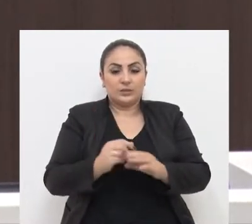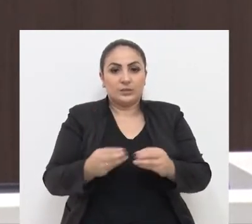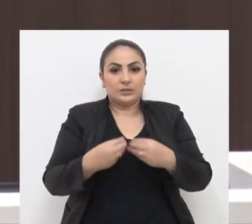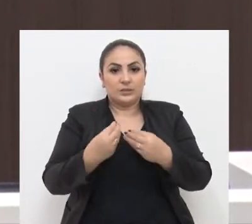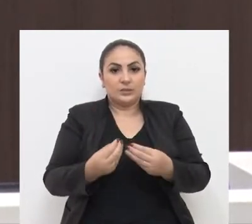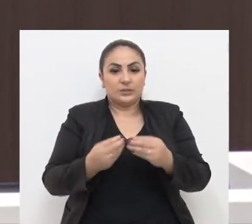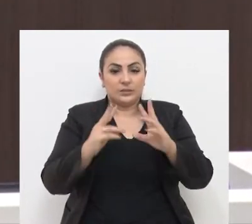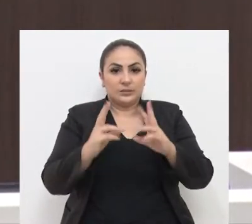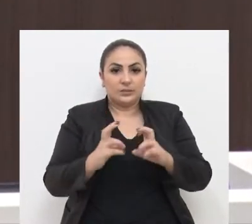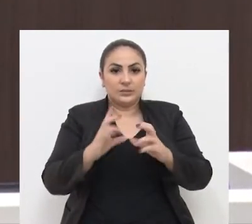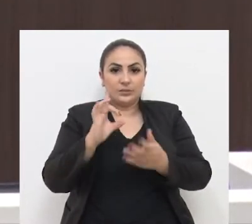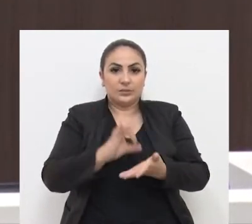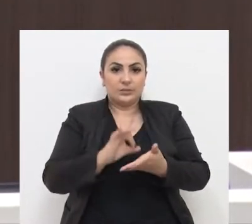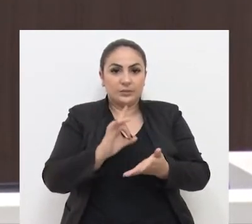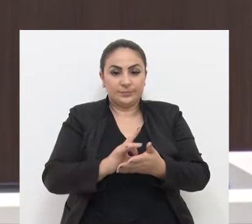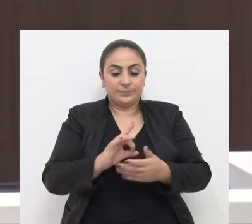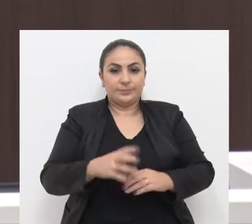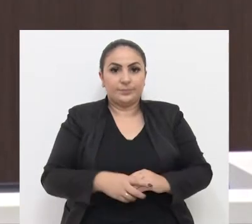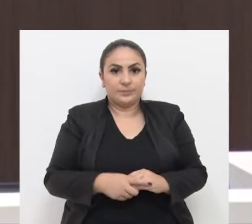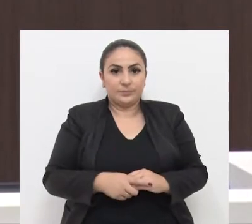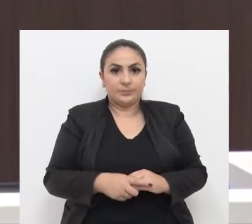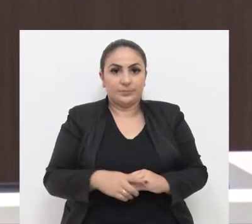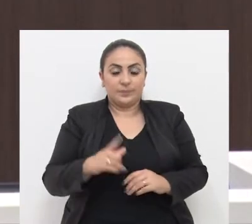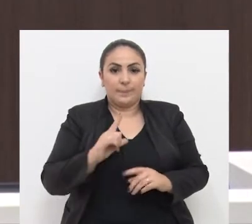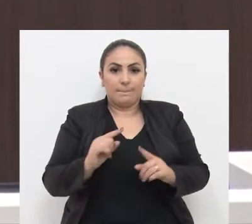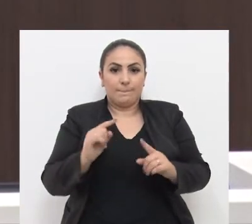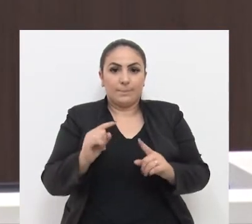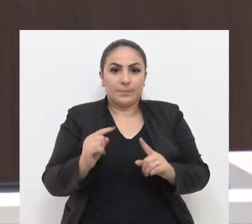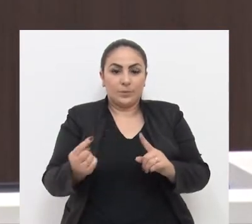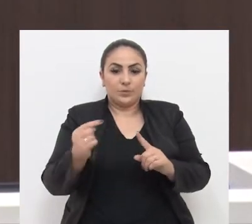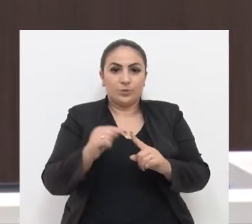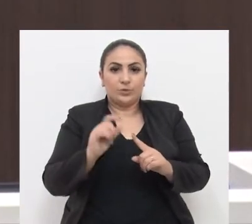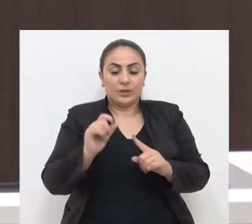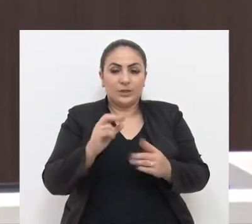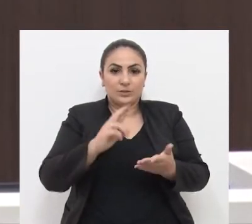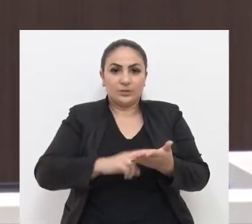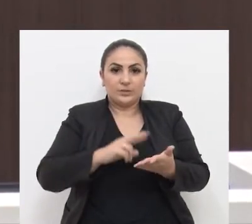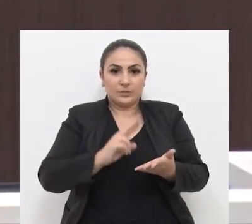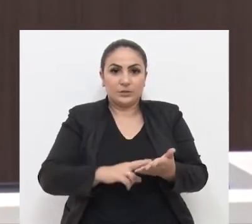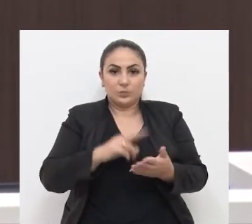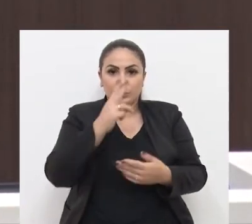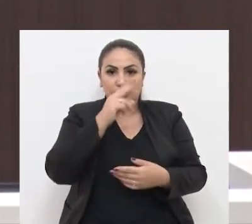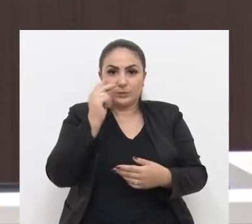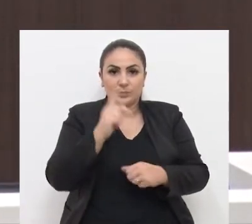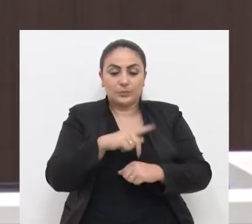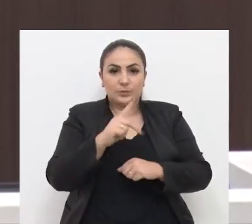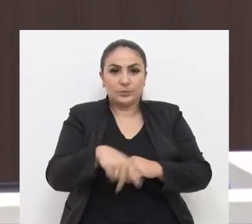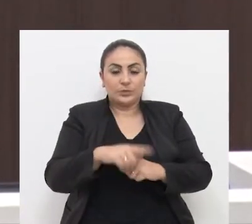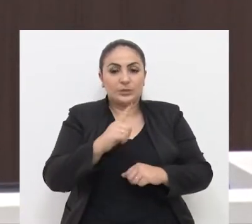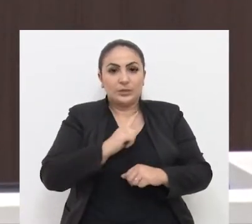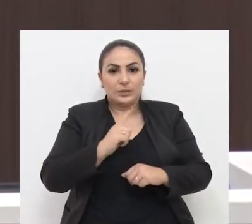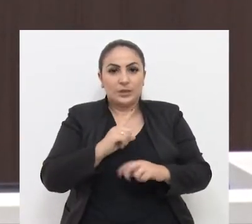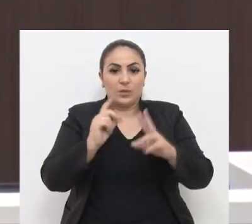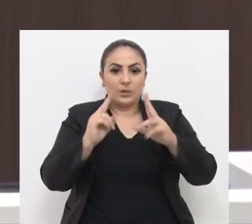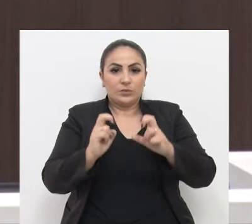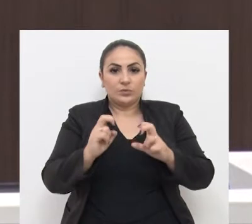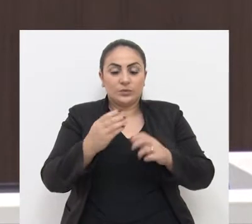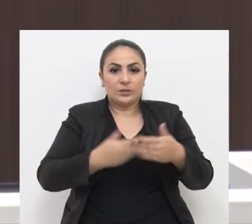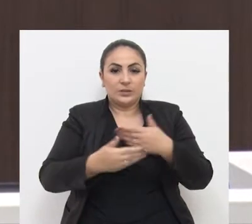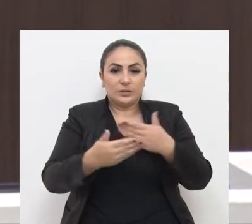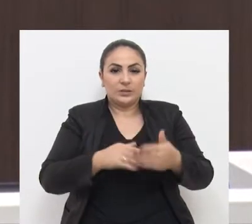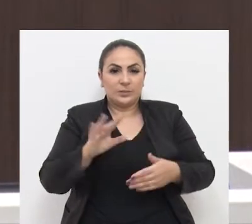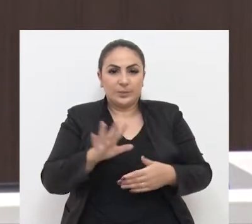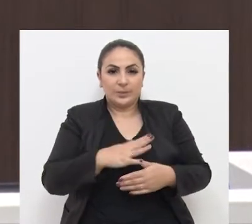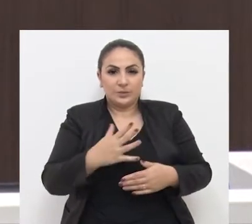na concessão de títulos definitivos de posse, tendo em vista que a regularização fundiária no município de Passo Fundo é um tema que